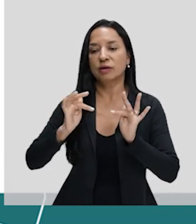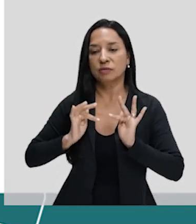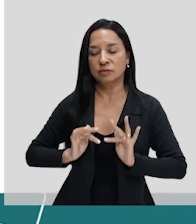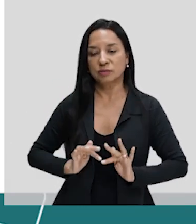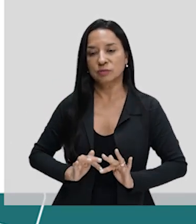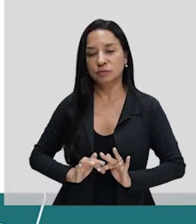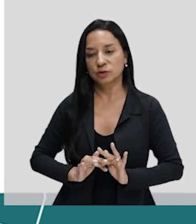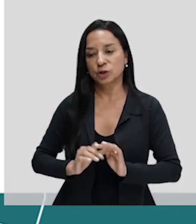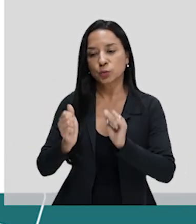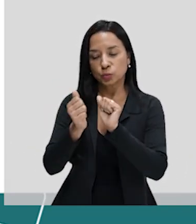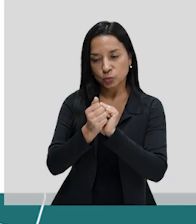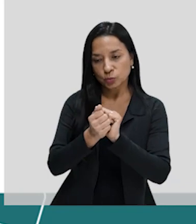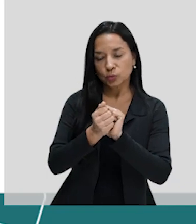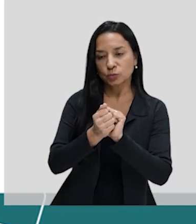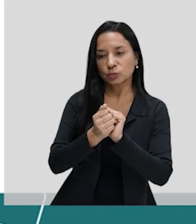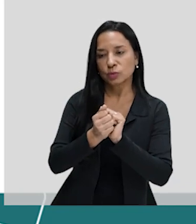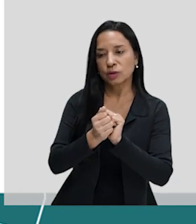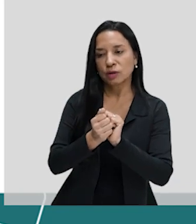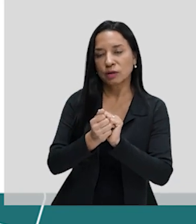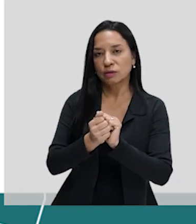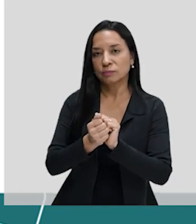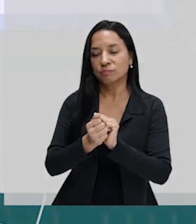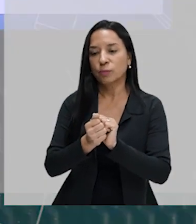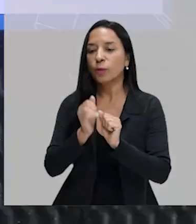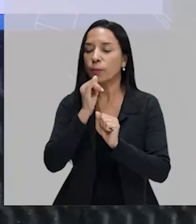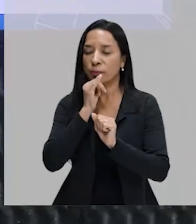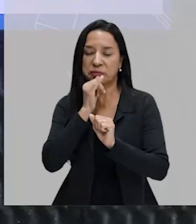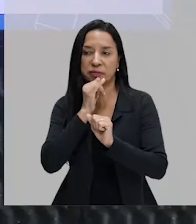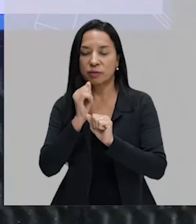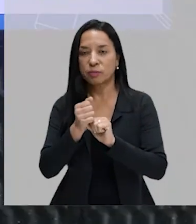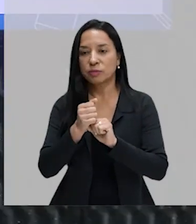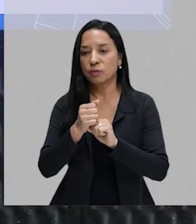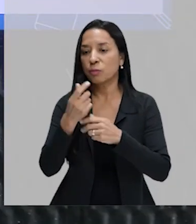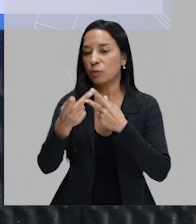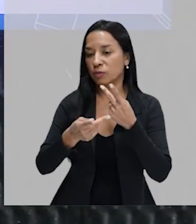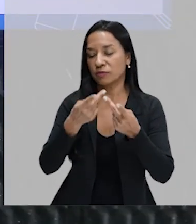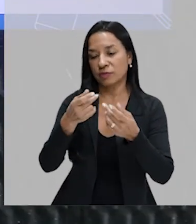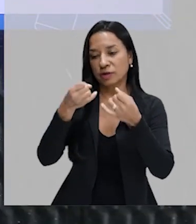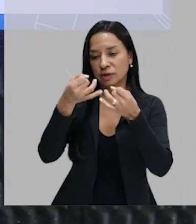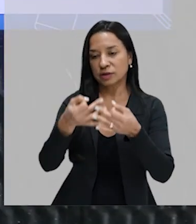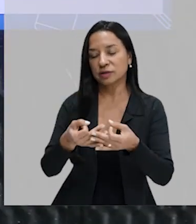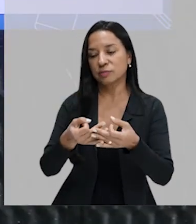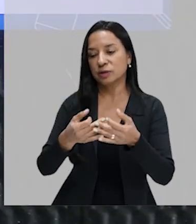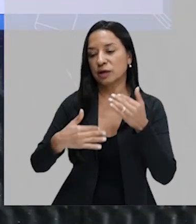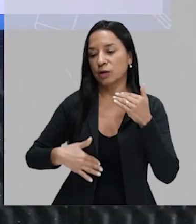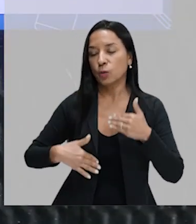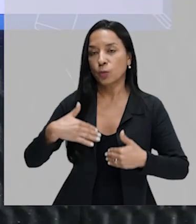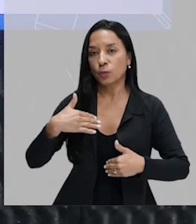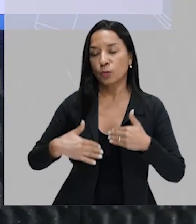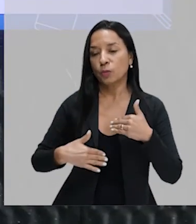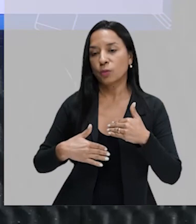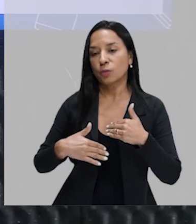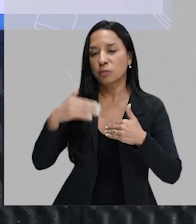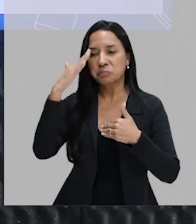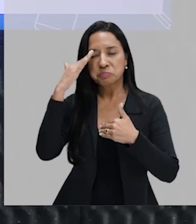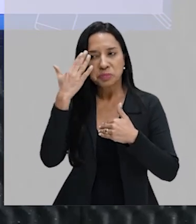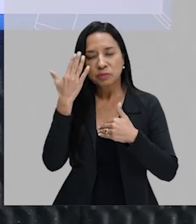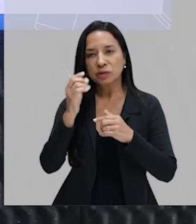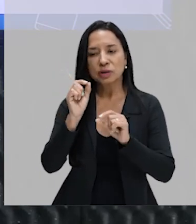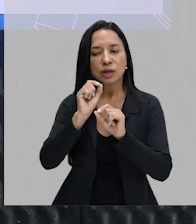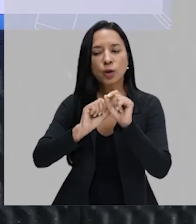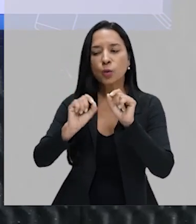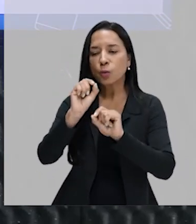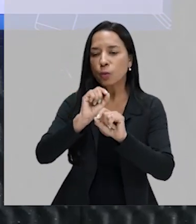partes morfológicas, ou seja, das partes do corpo, sem entender como que funciona aquela parte, porque a gente sempre